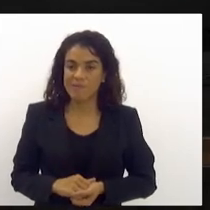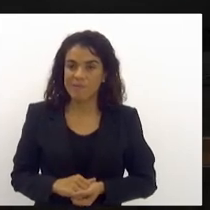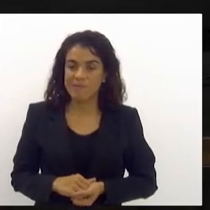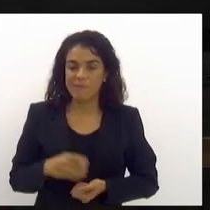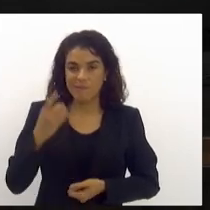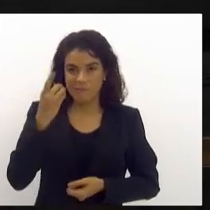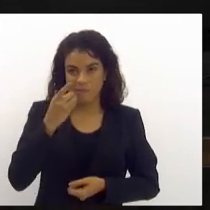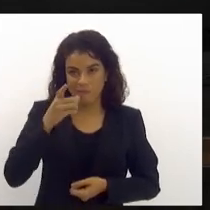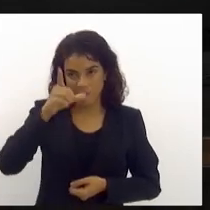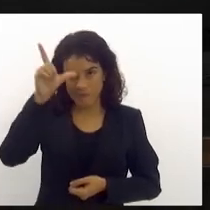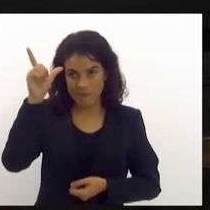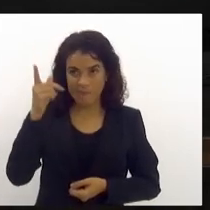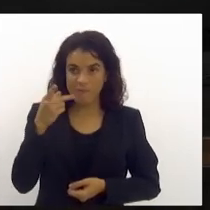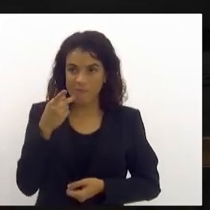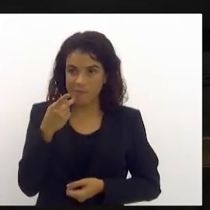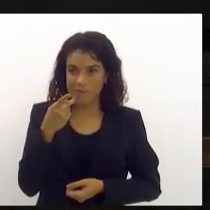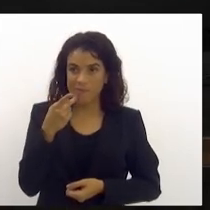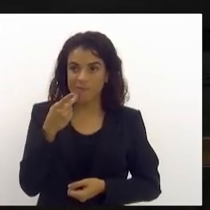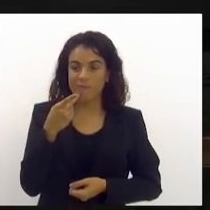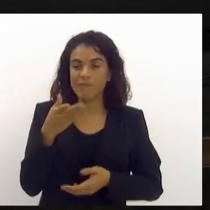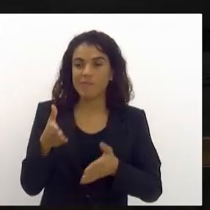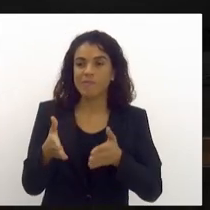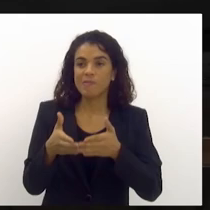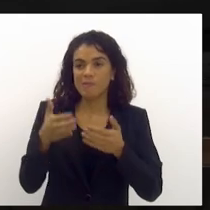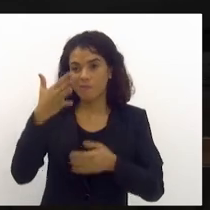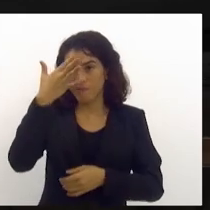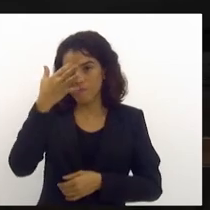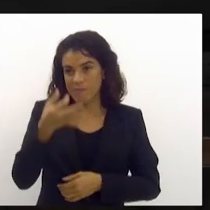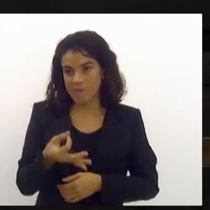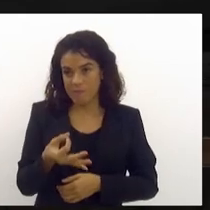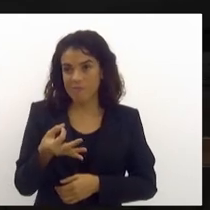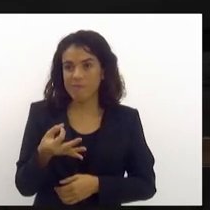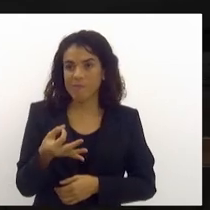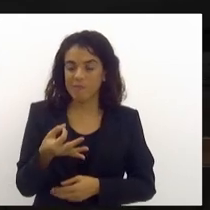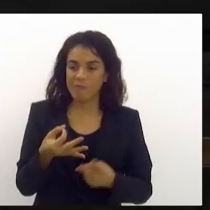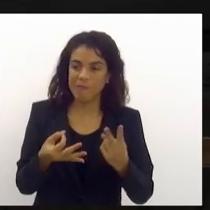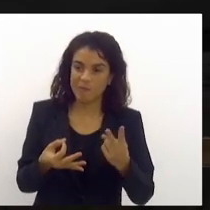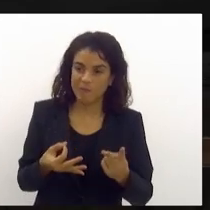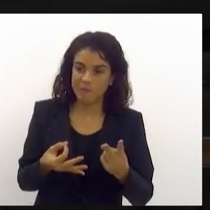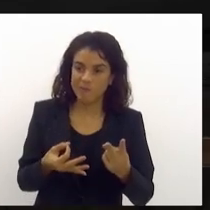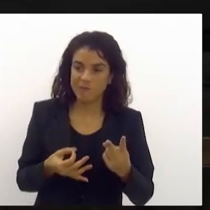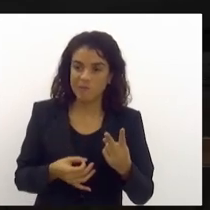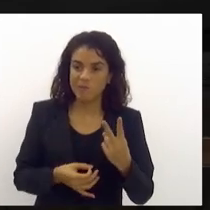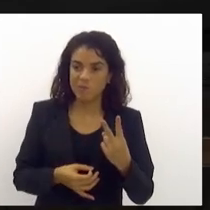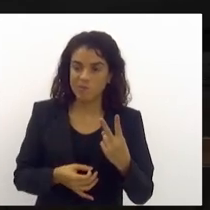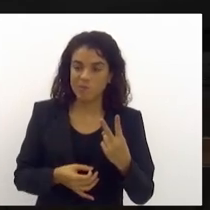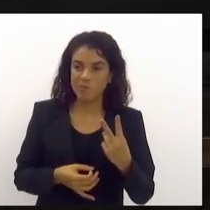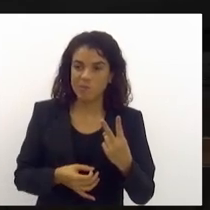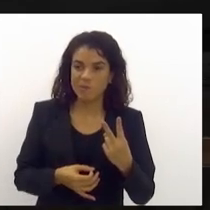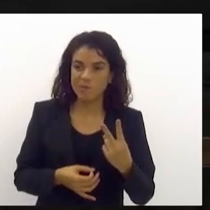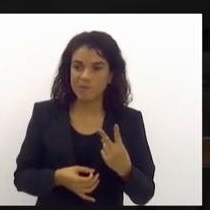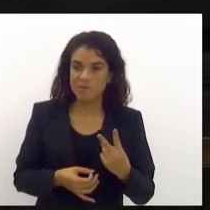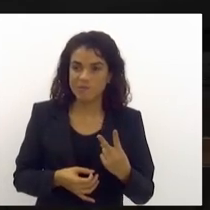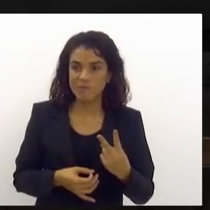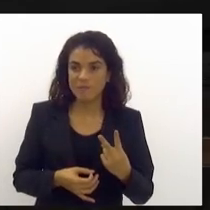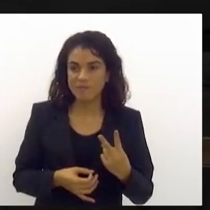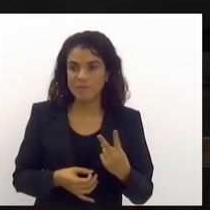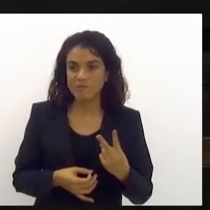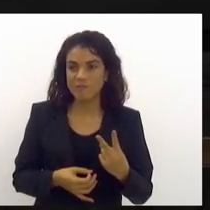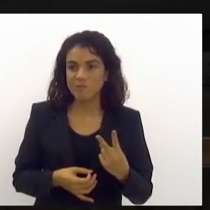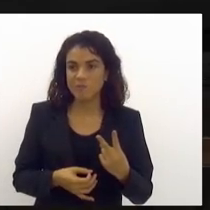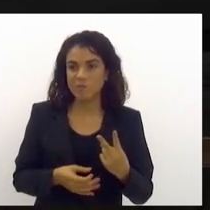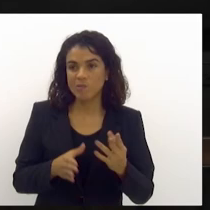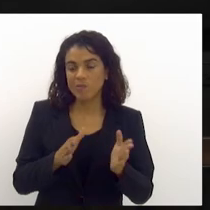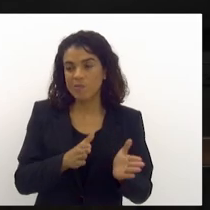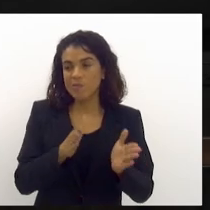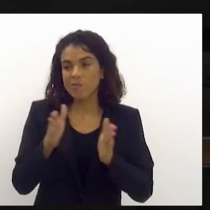Deputado Luiz Paulo, deputado Carlos Mink, estou pedindo a compreensão de Vossas Excelências, nossos decanos, para deixar o expediente